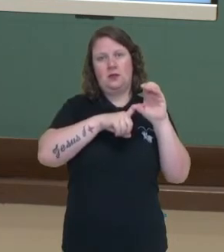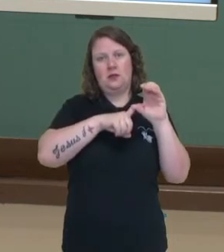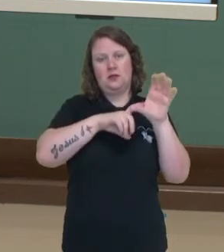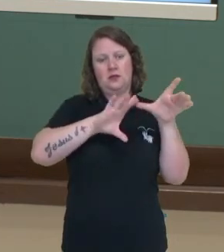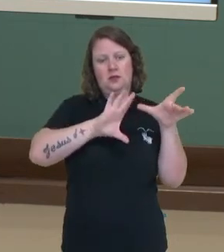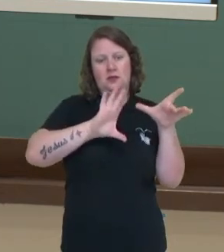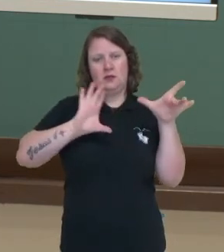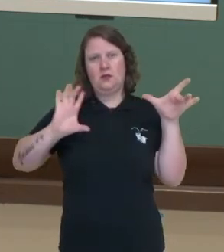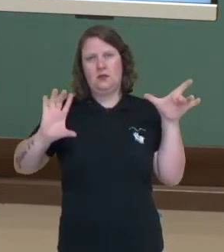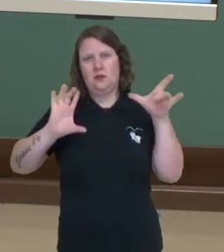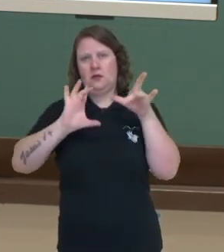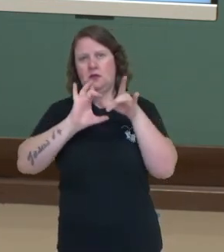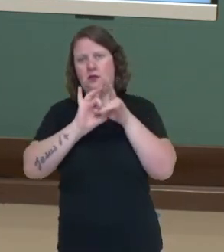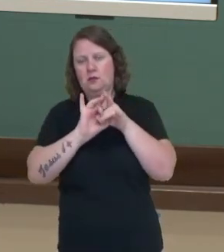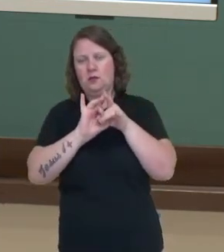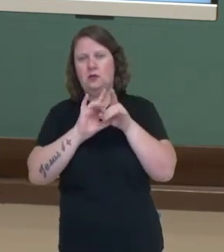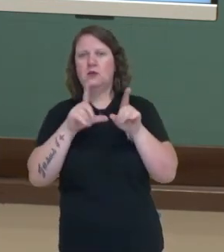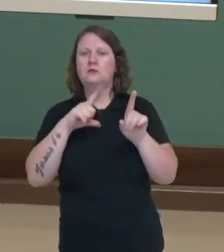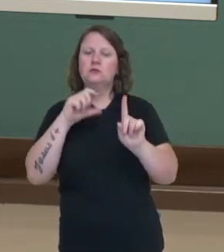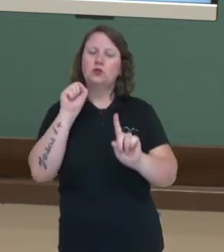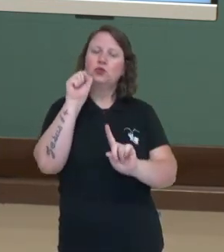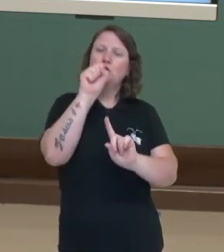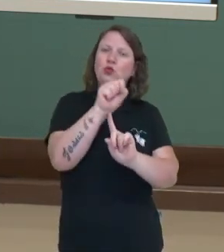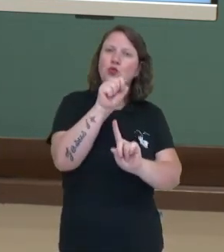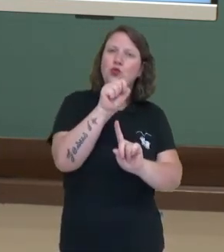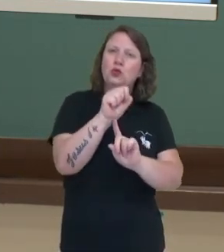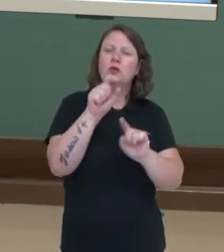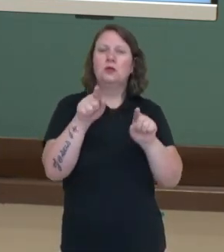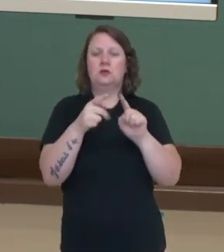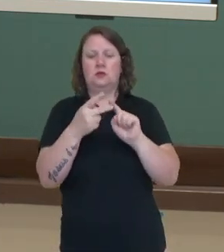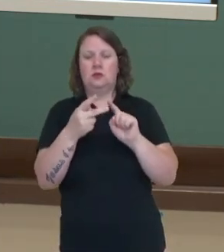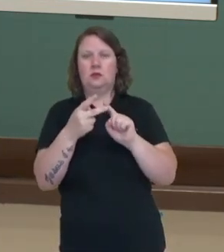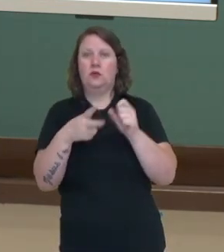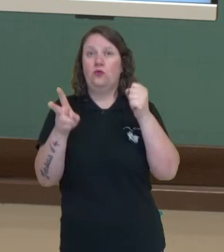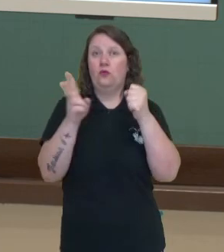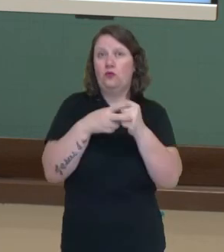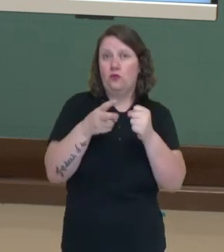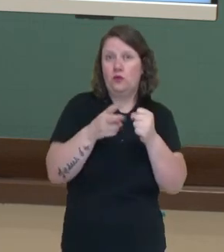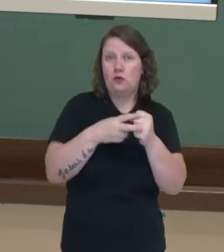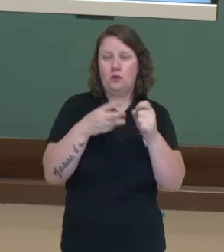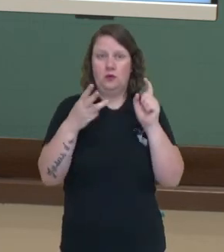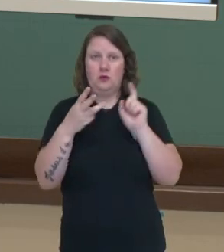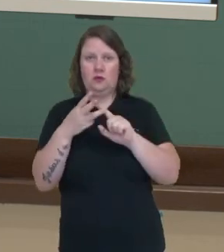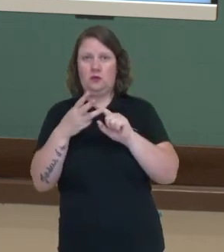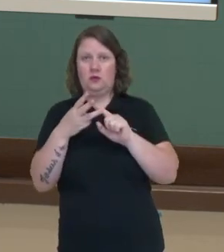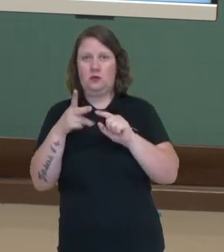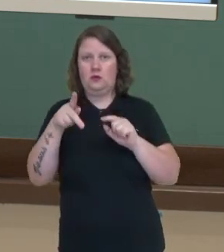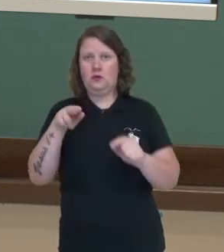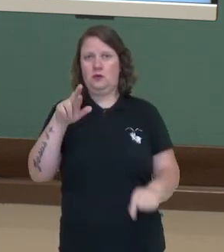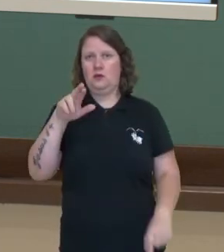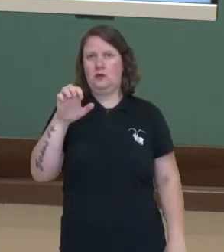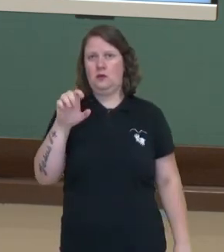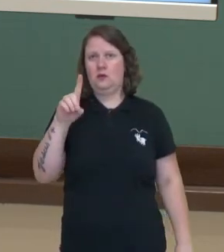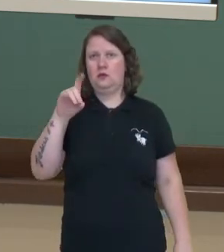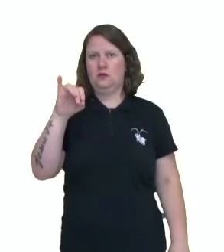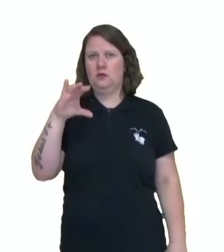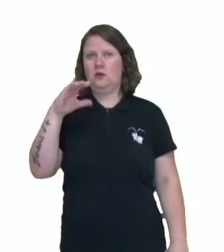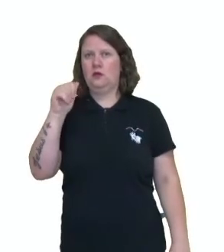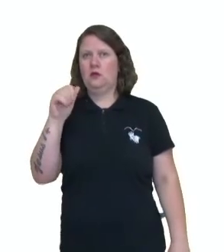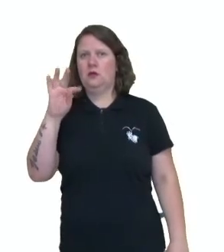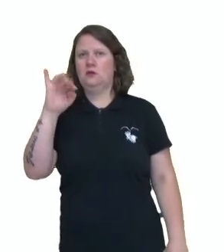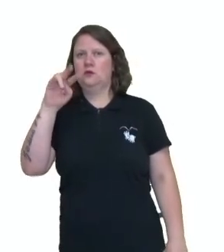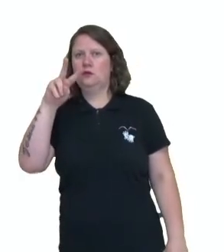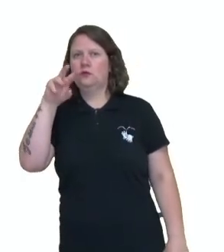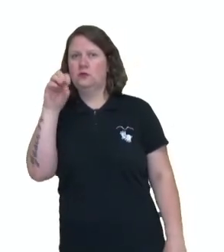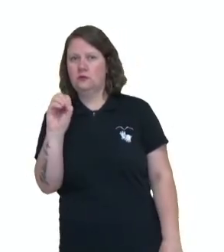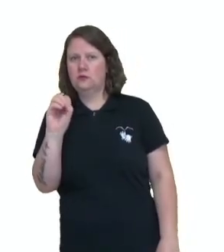papel de sujeito aqui. Temos um sujeito, temos um verbo e temos um predicativo, uma característica do meu sujeito, que é